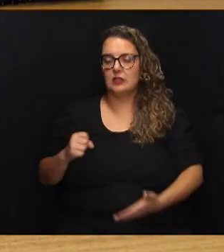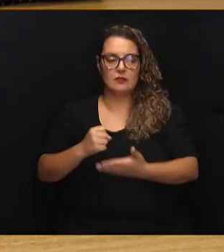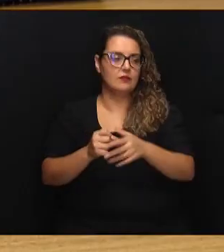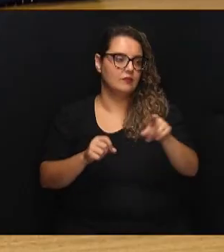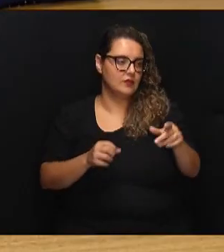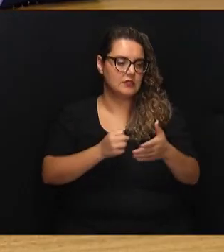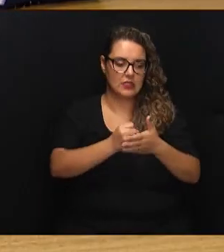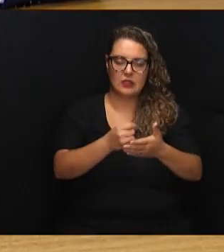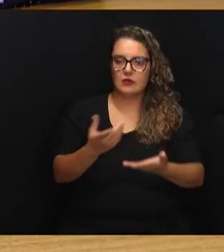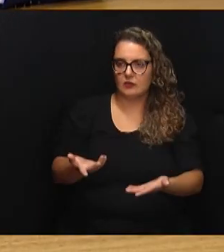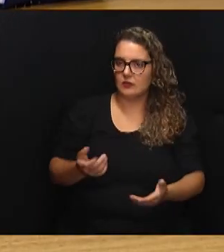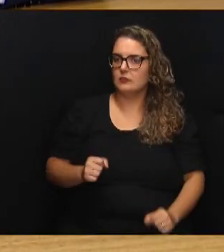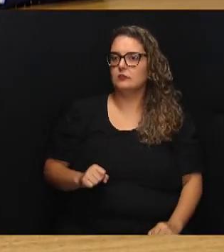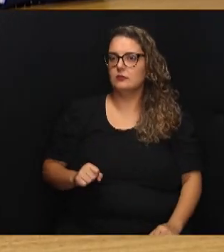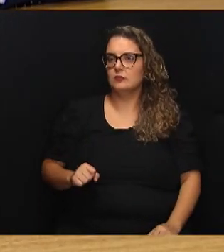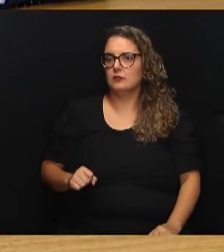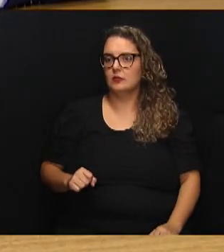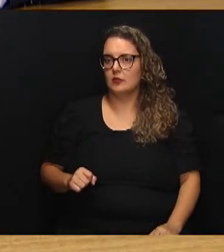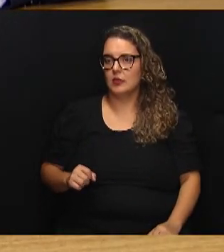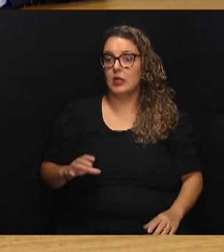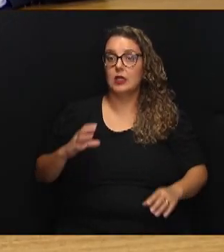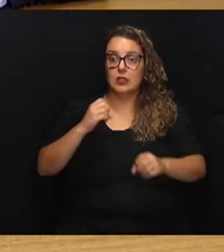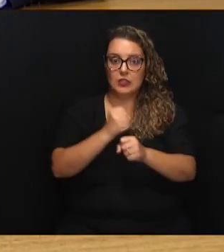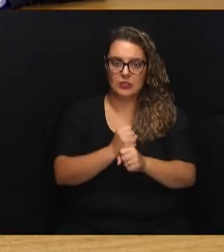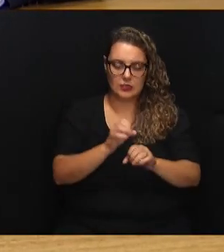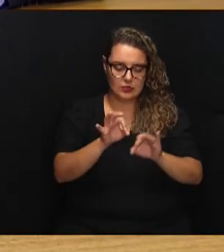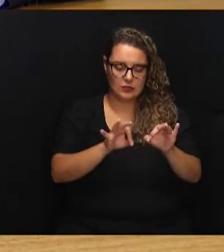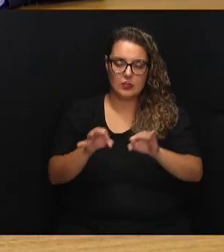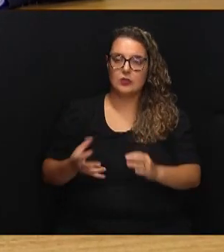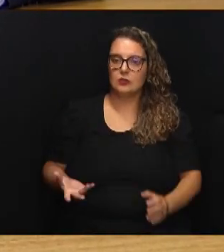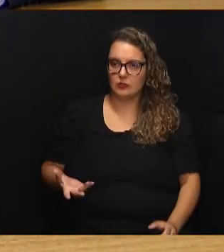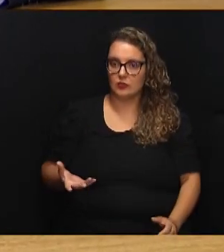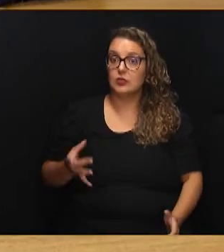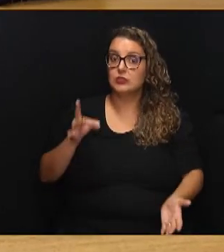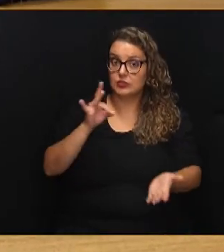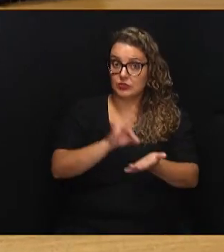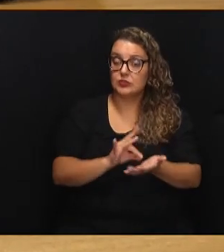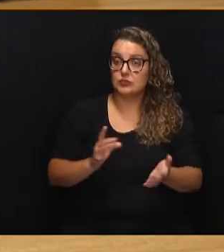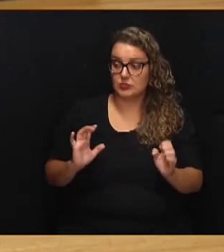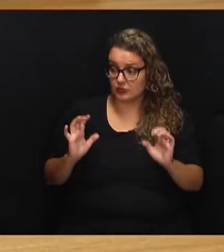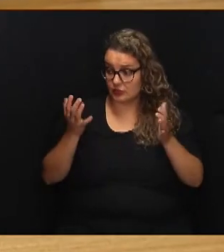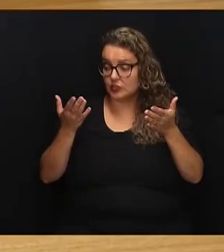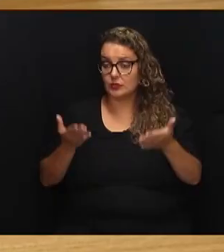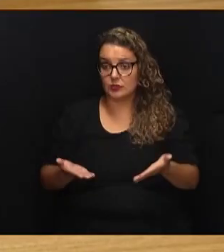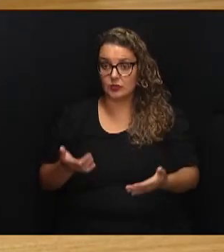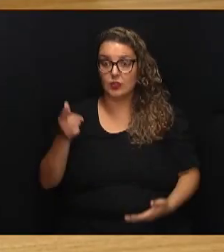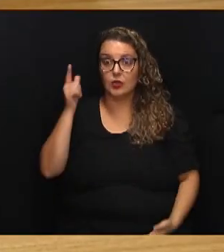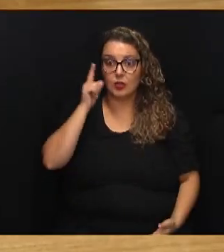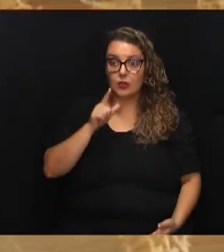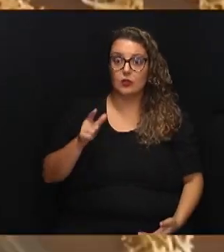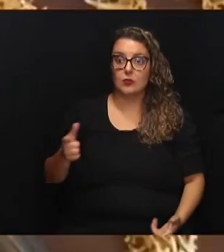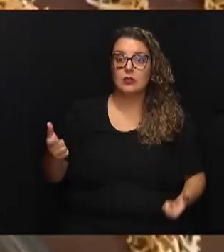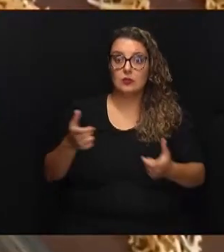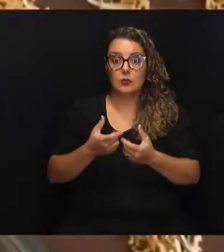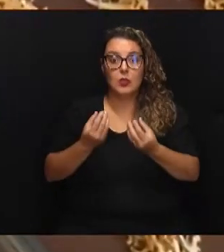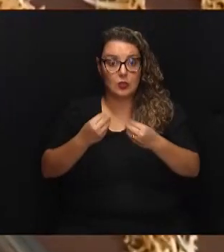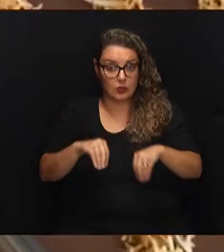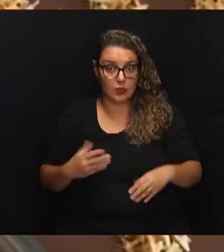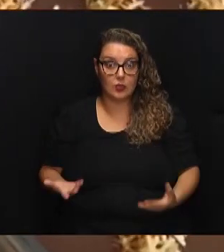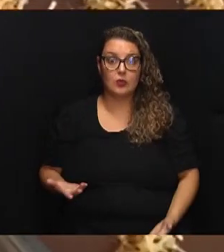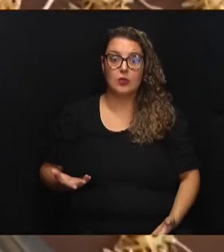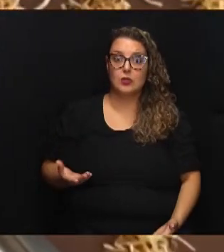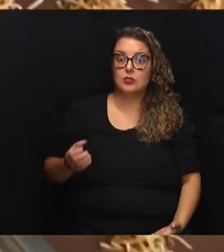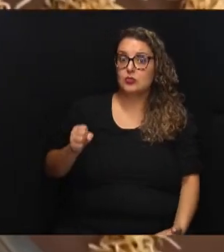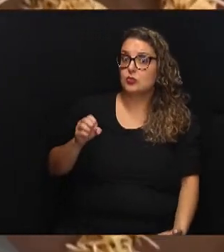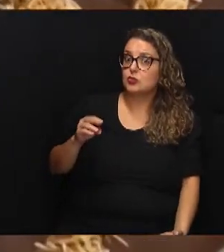tal coisa, e nessa organização de fato deste evento eu consegui minimizar prejuízos de sobras,